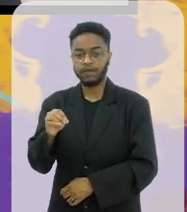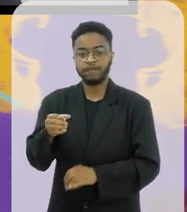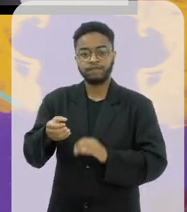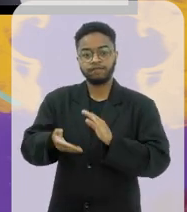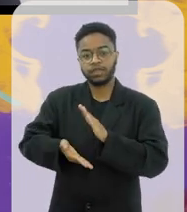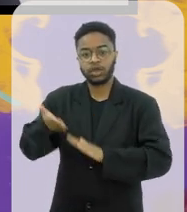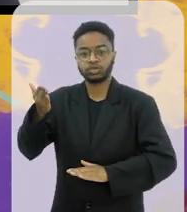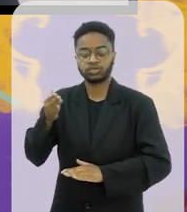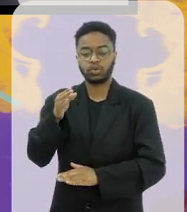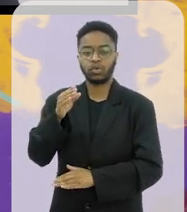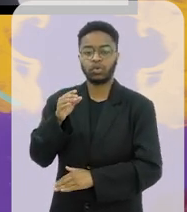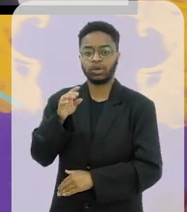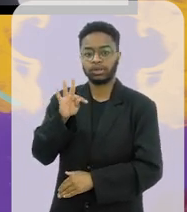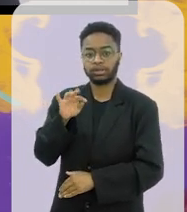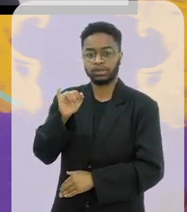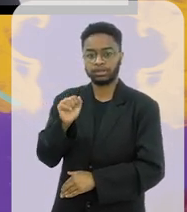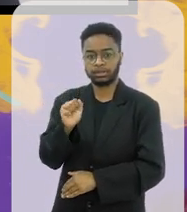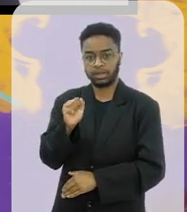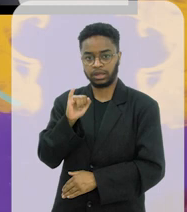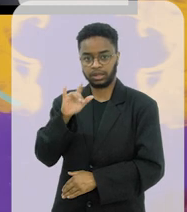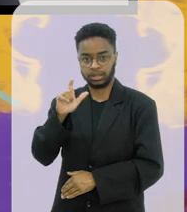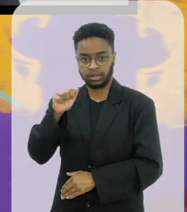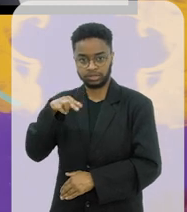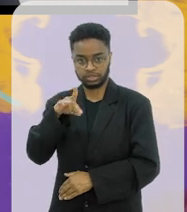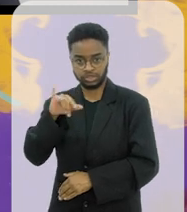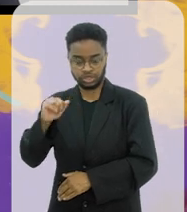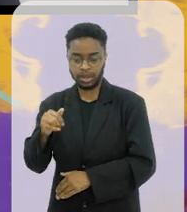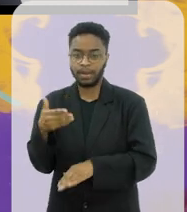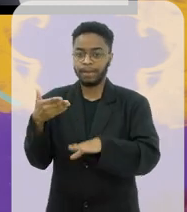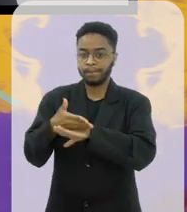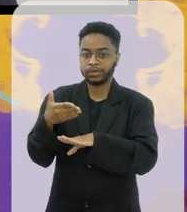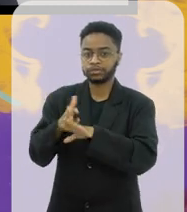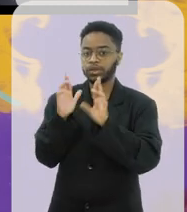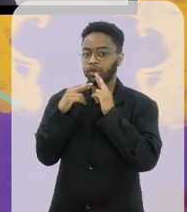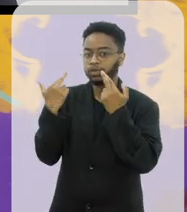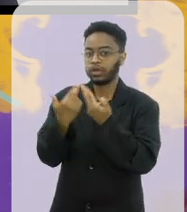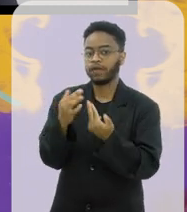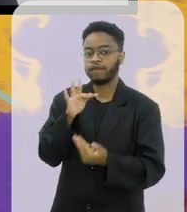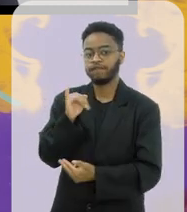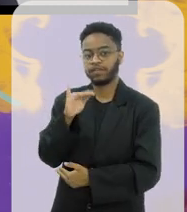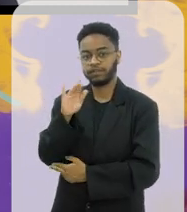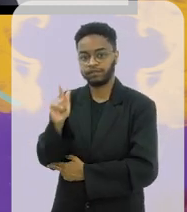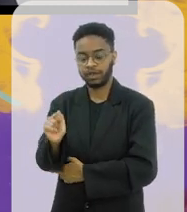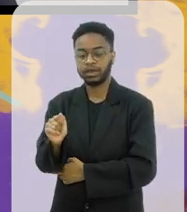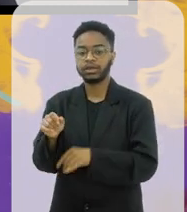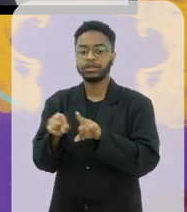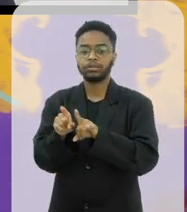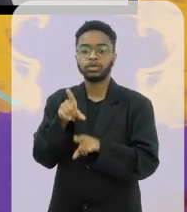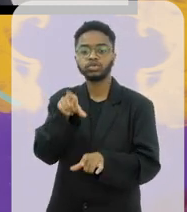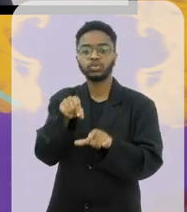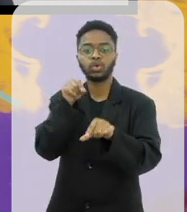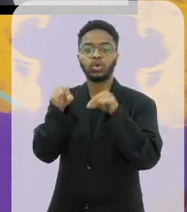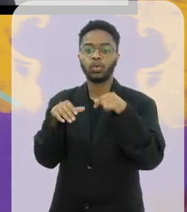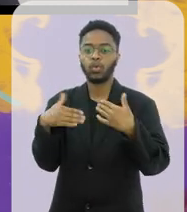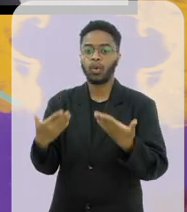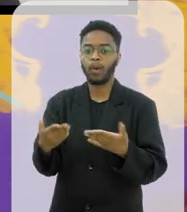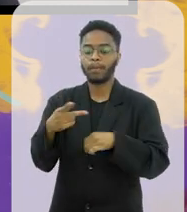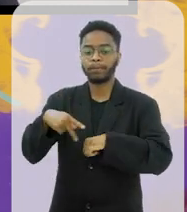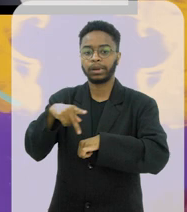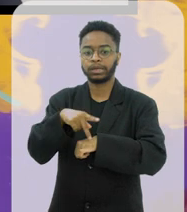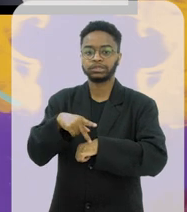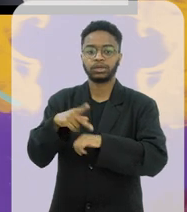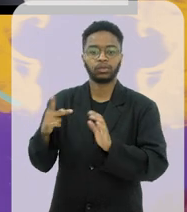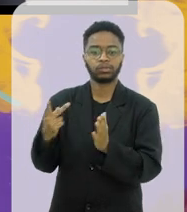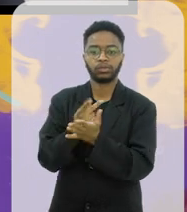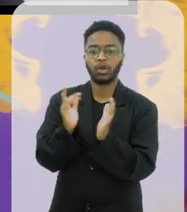na Tailândia, né, participou do evento da FIFA, da reunião do Comitê Executivo e da escolha do país sede para o Mundial